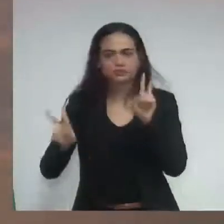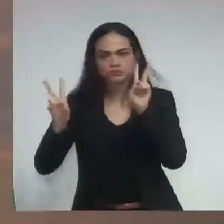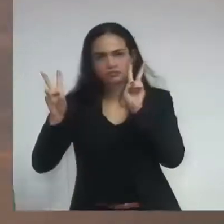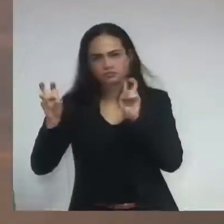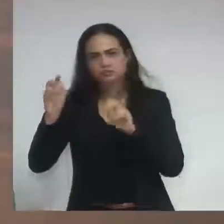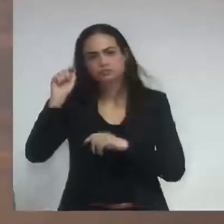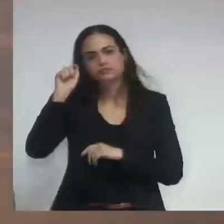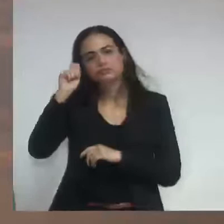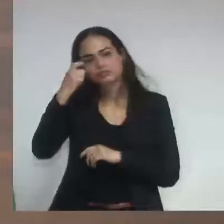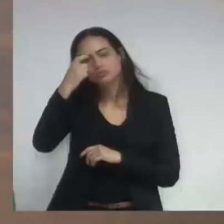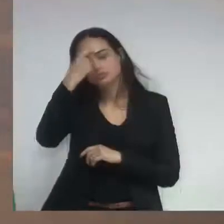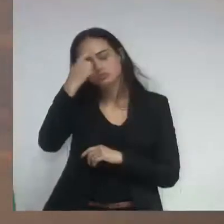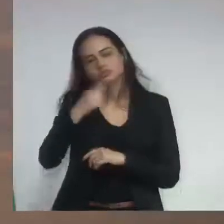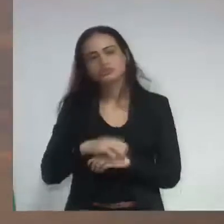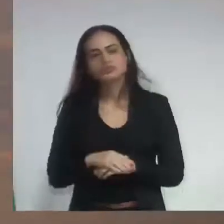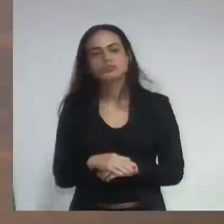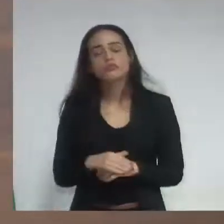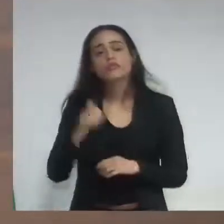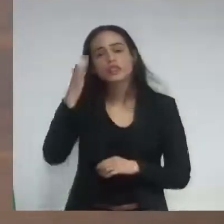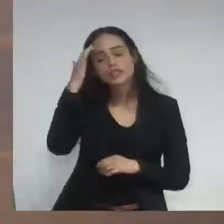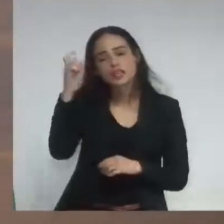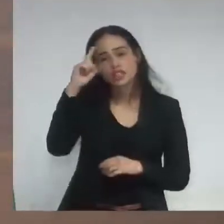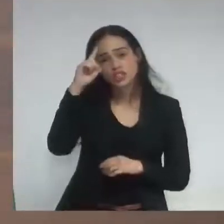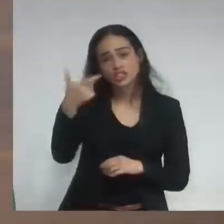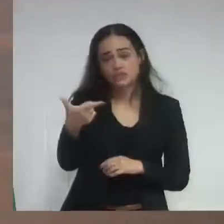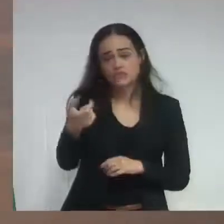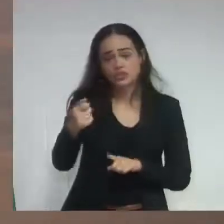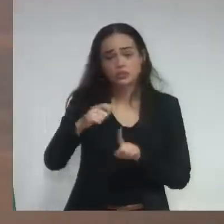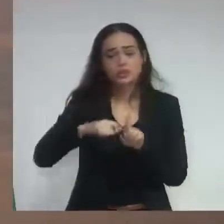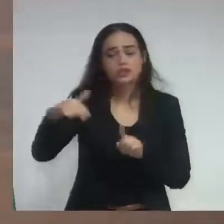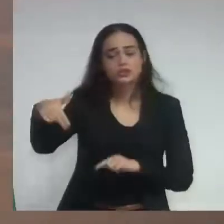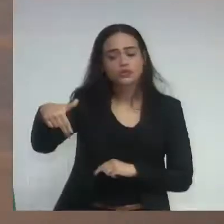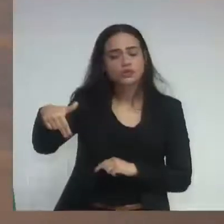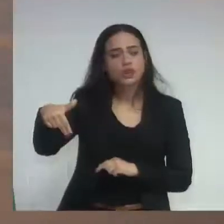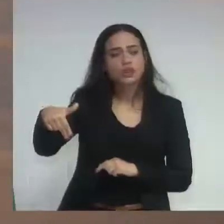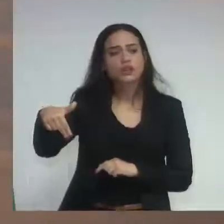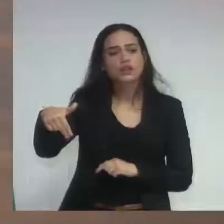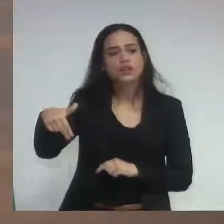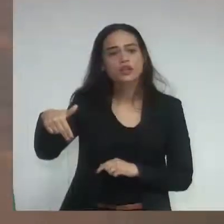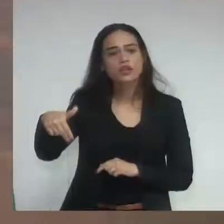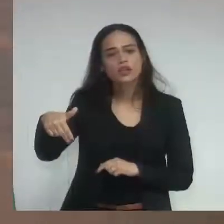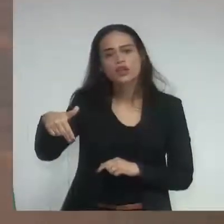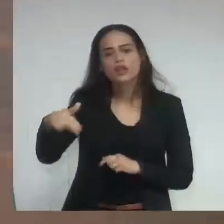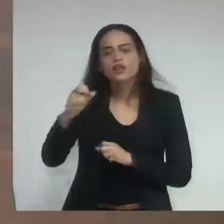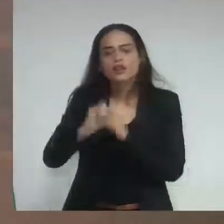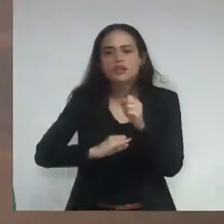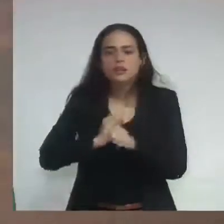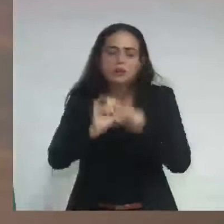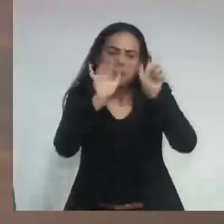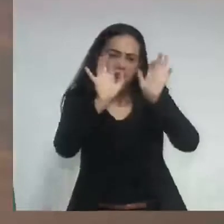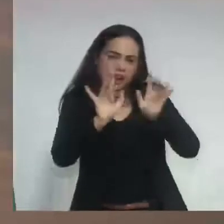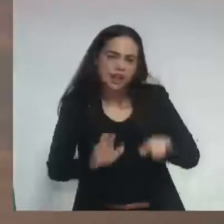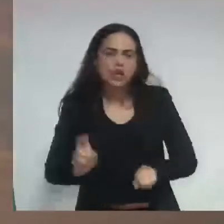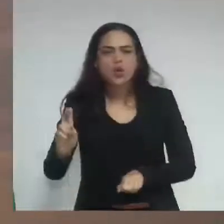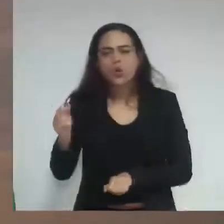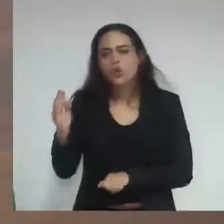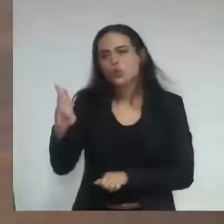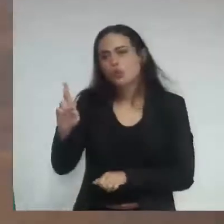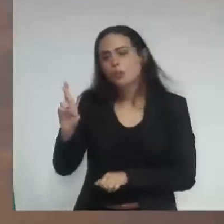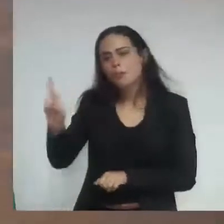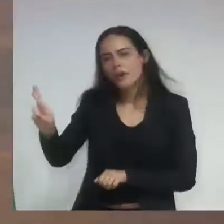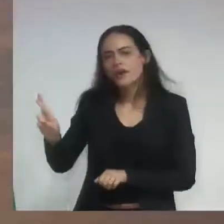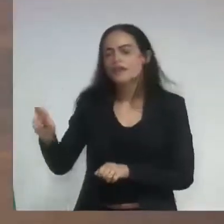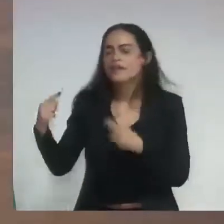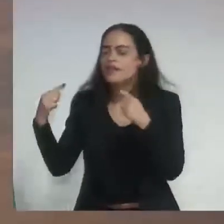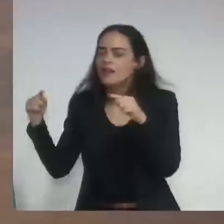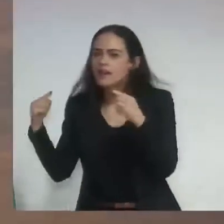que todo dia 20 de novembro, anualmente, um monte de gente vai lá na internet ou nos botecos e fala: nós não